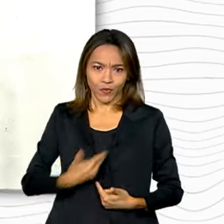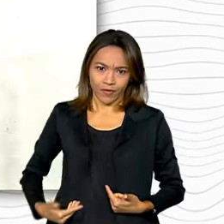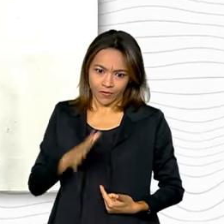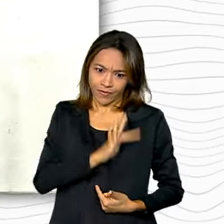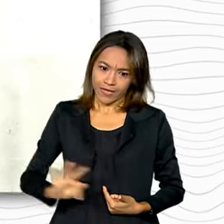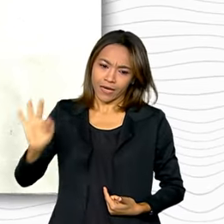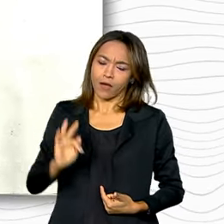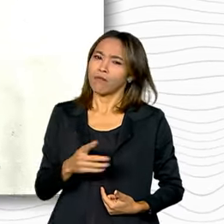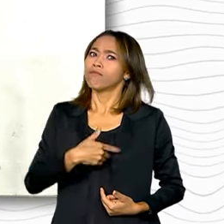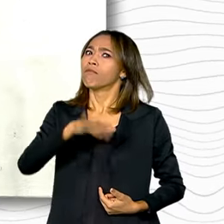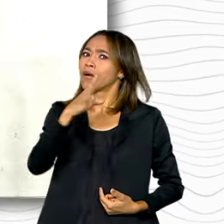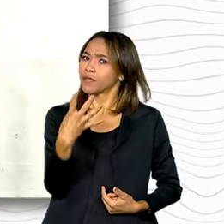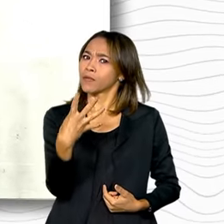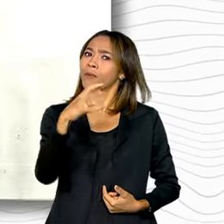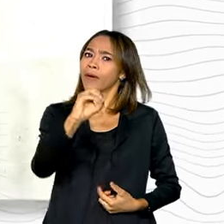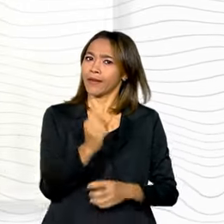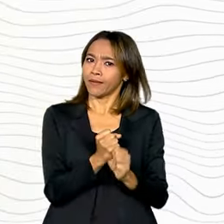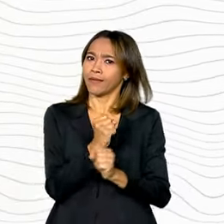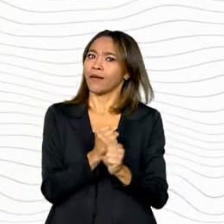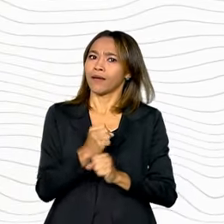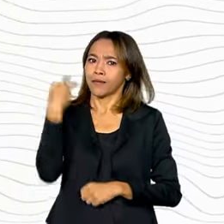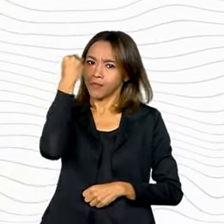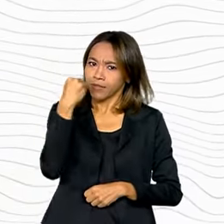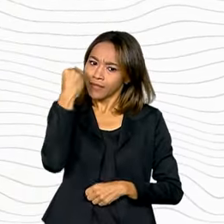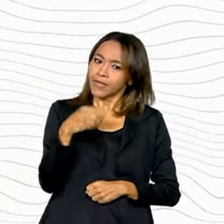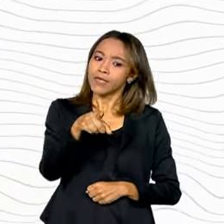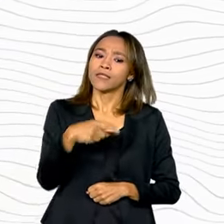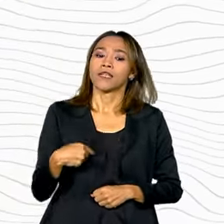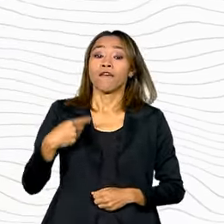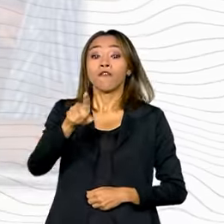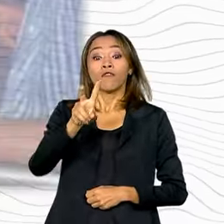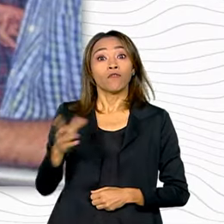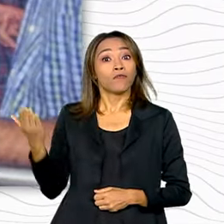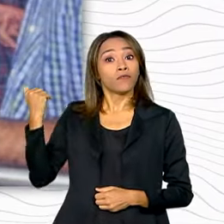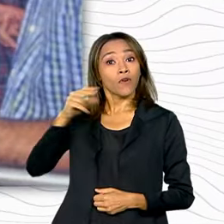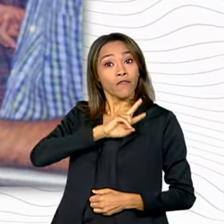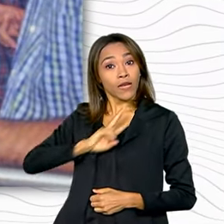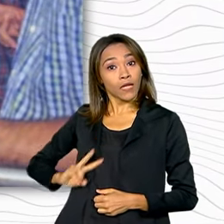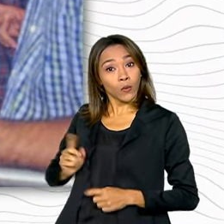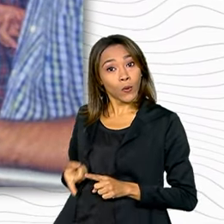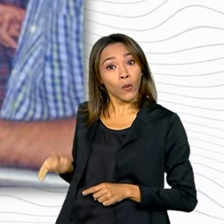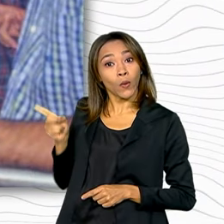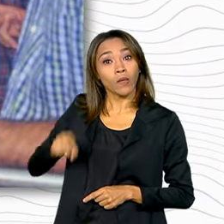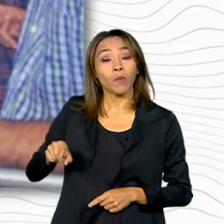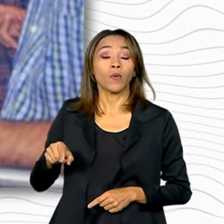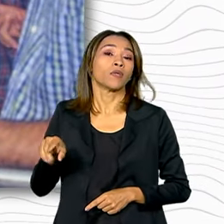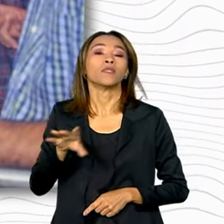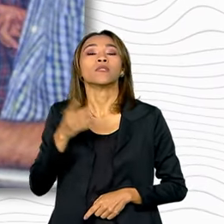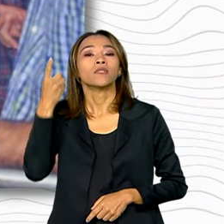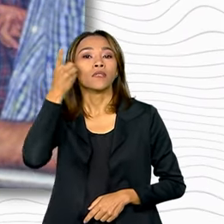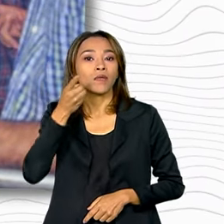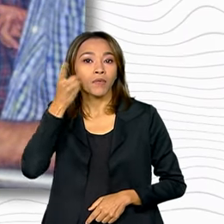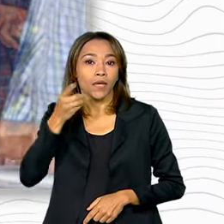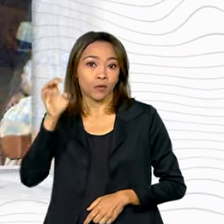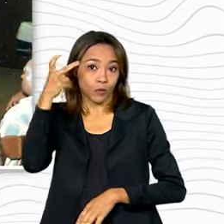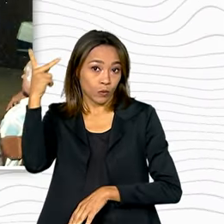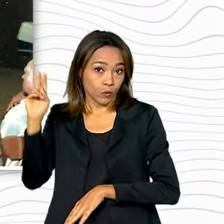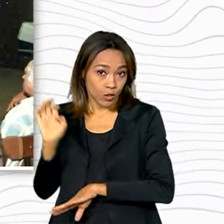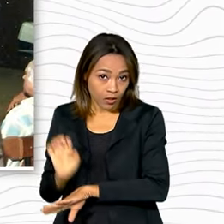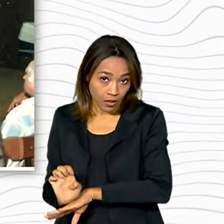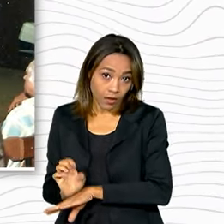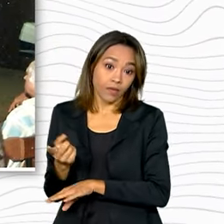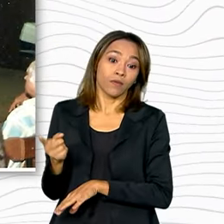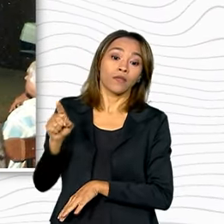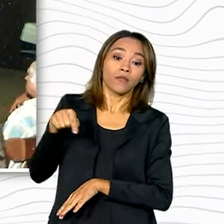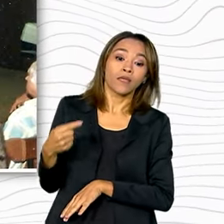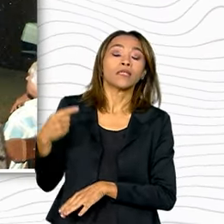vida pública há mais de 40 anos. Foi vereador em Recife e deputado estadual em Pernambuco por 2 mandatos. No estado, foi secretário